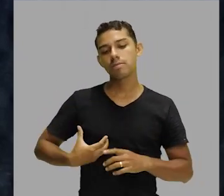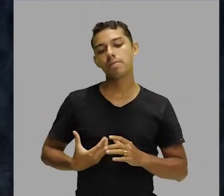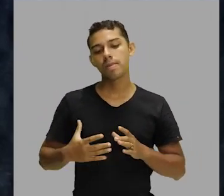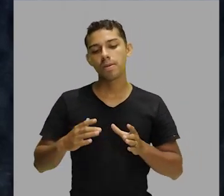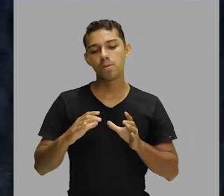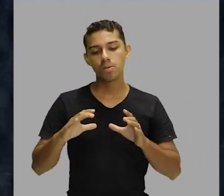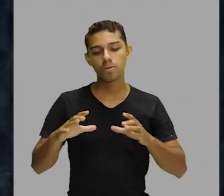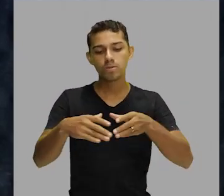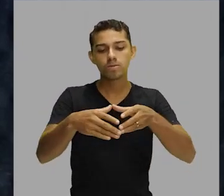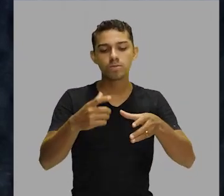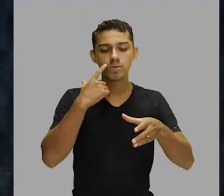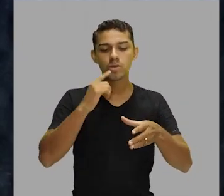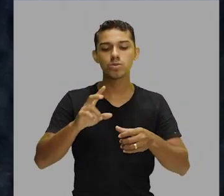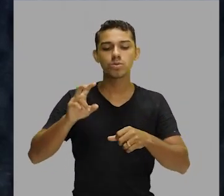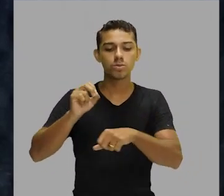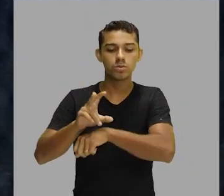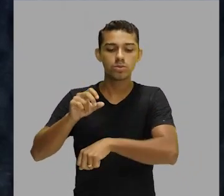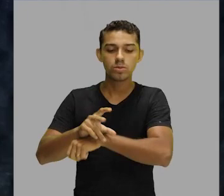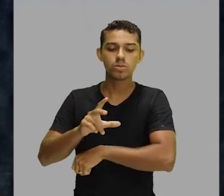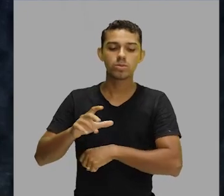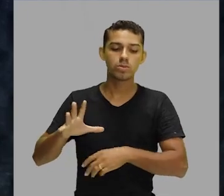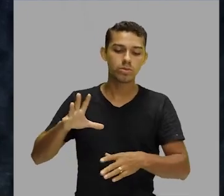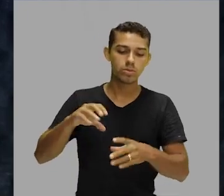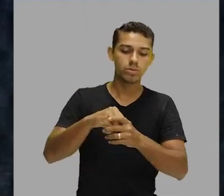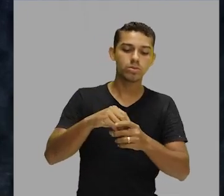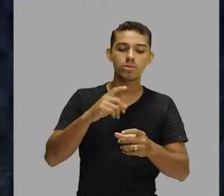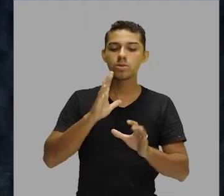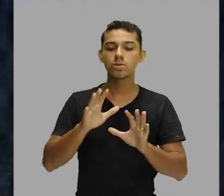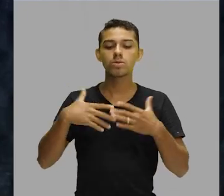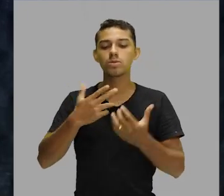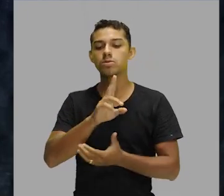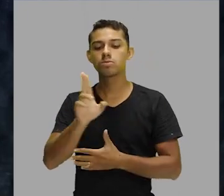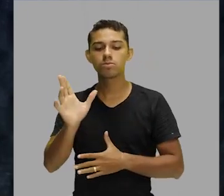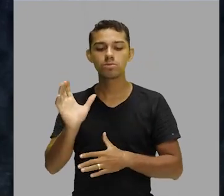do vírus que estavam no interior dele. Quais são os